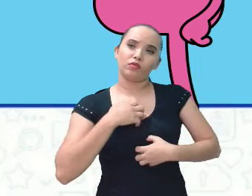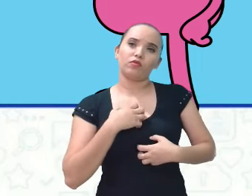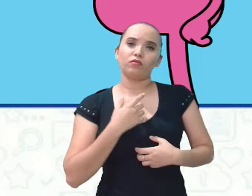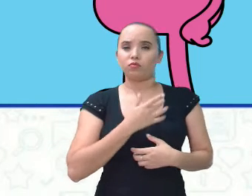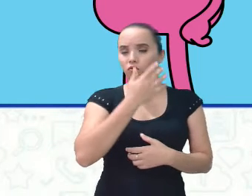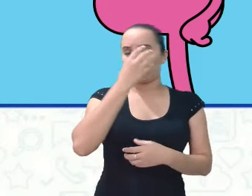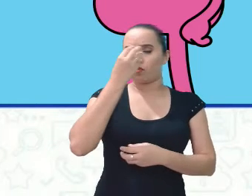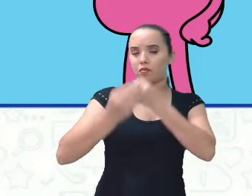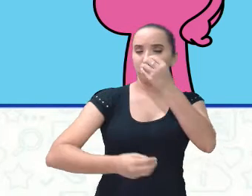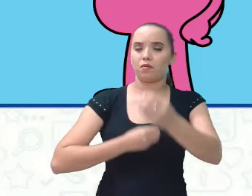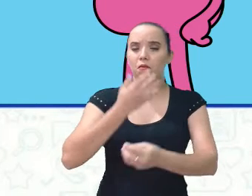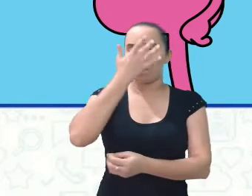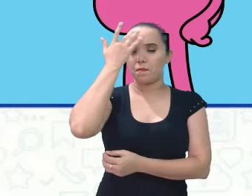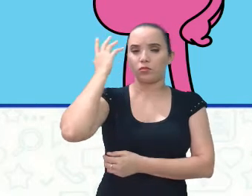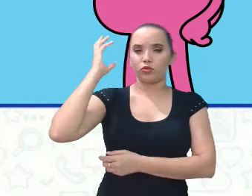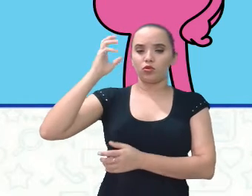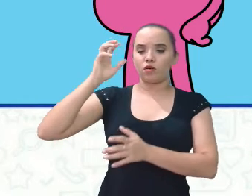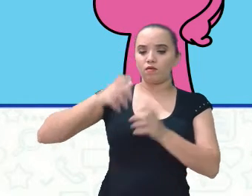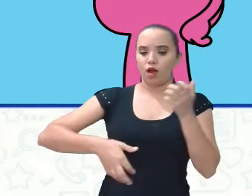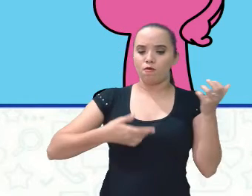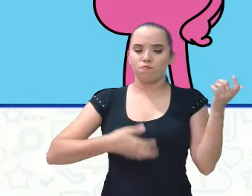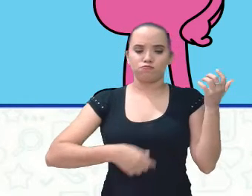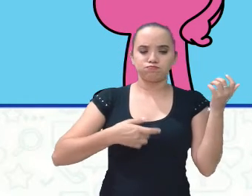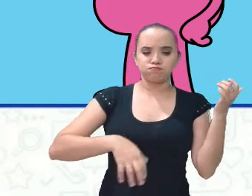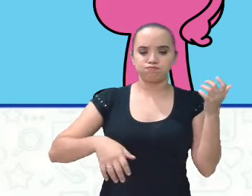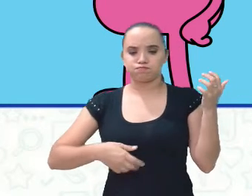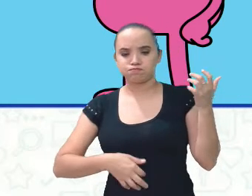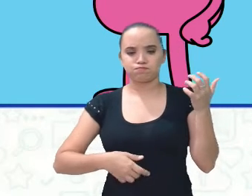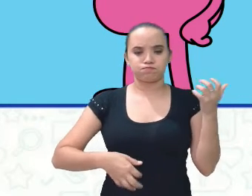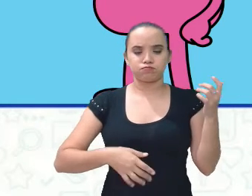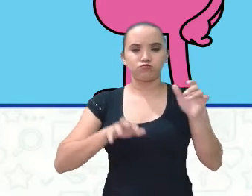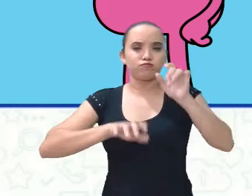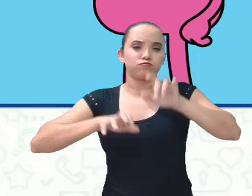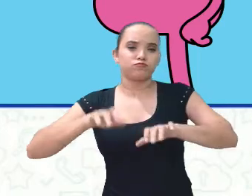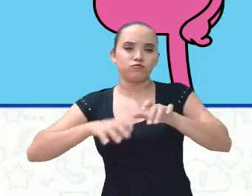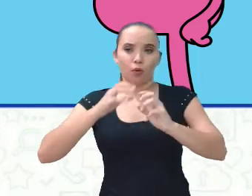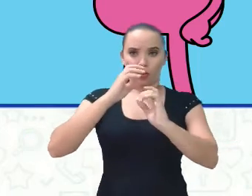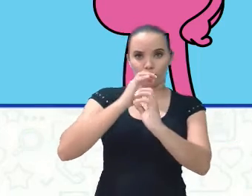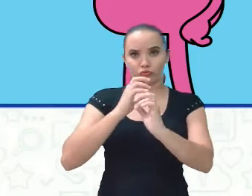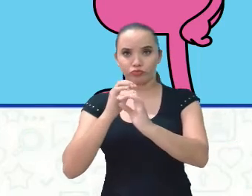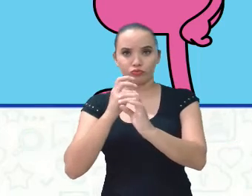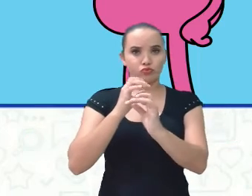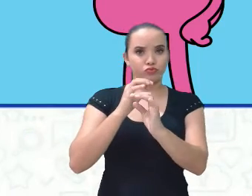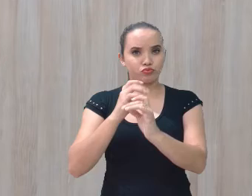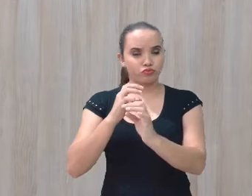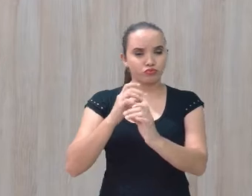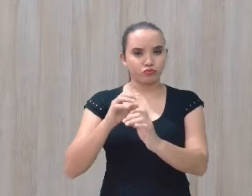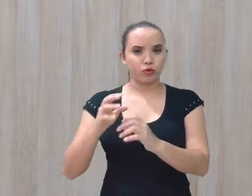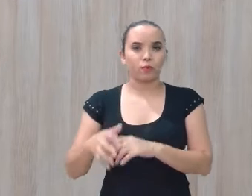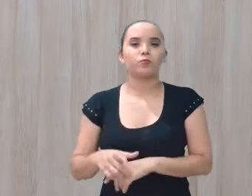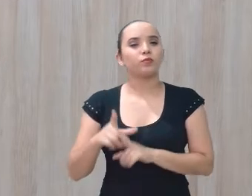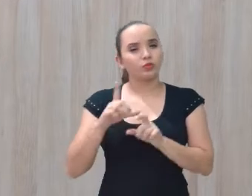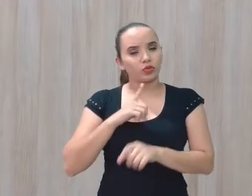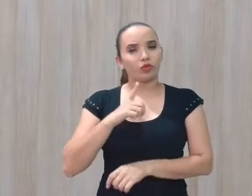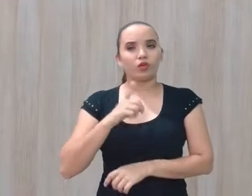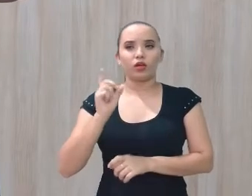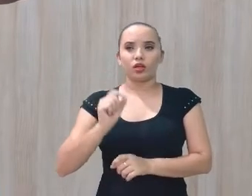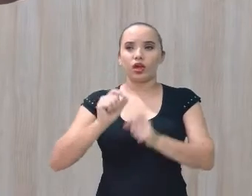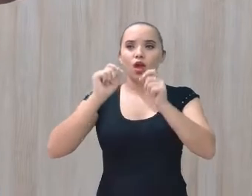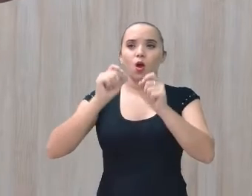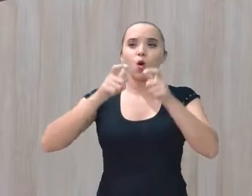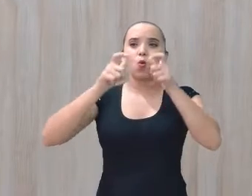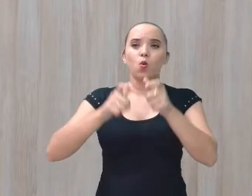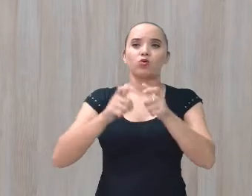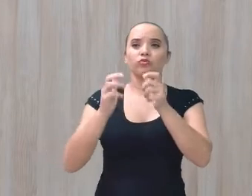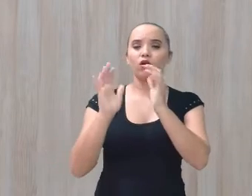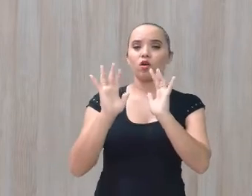quanto a flauta, né? Ali tem uma tablatura para a flauta, mostrando o lugar onde você deve colocar os dedos para